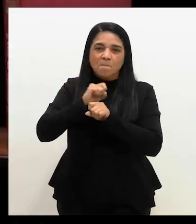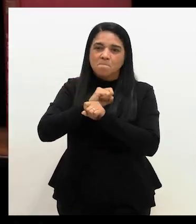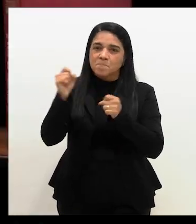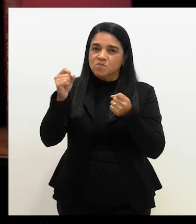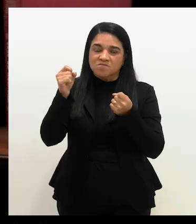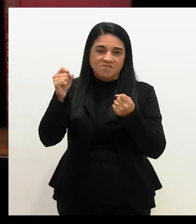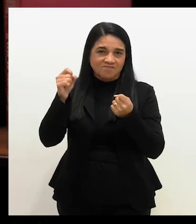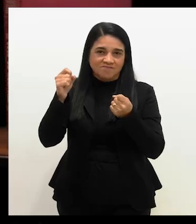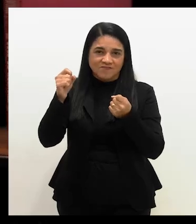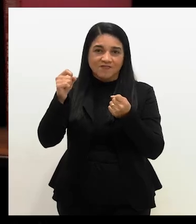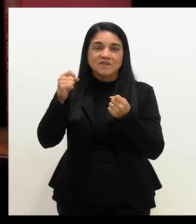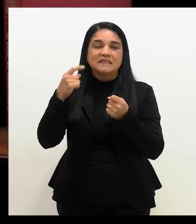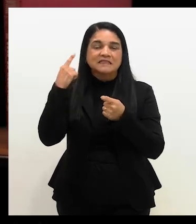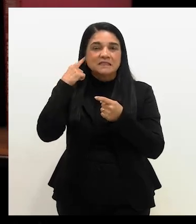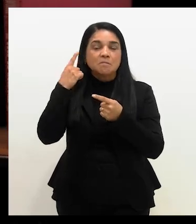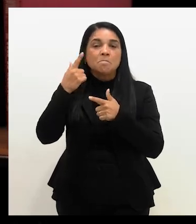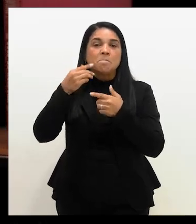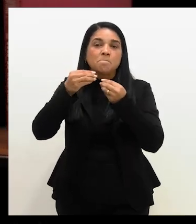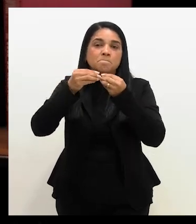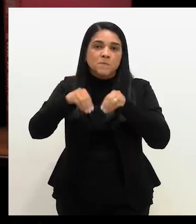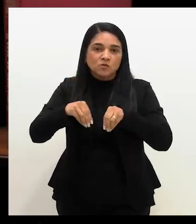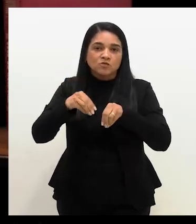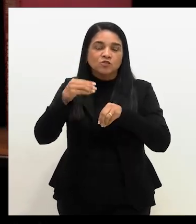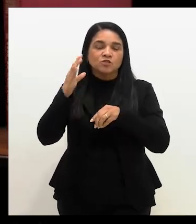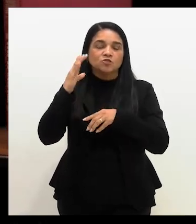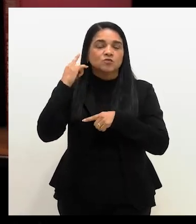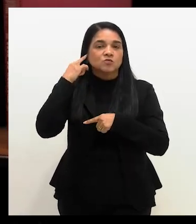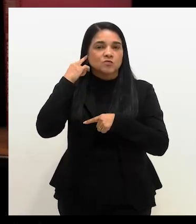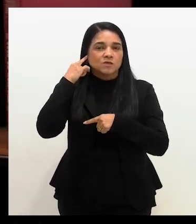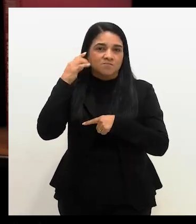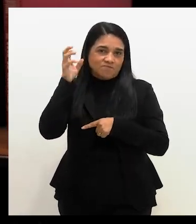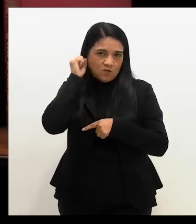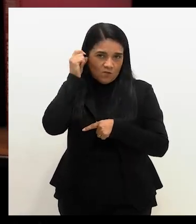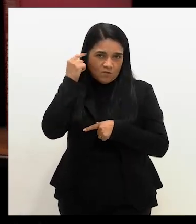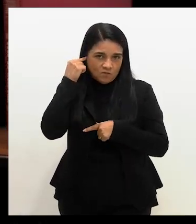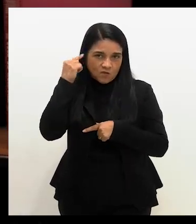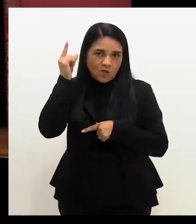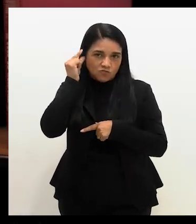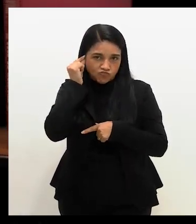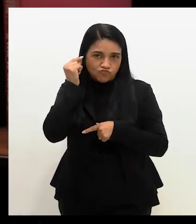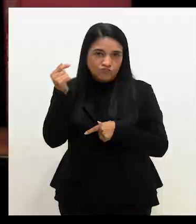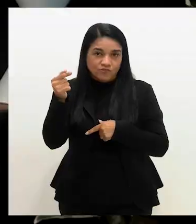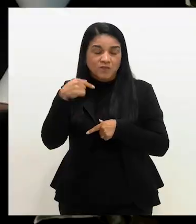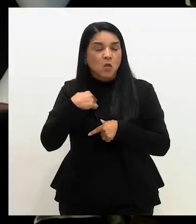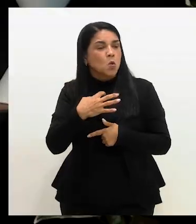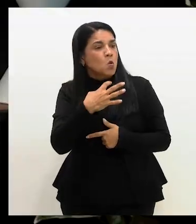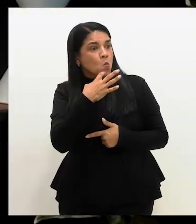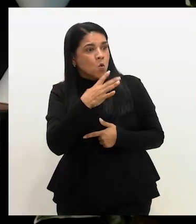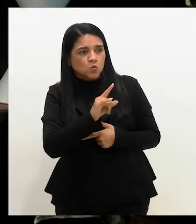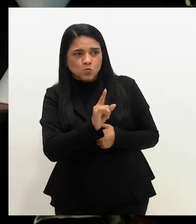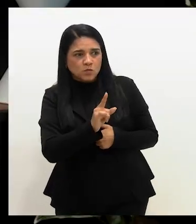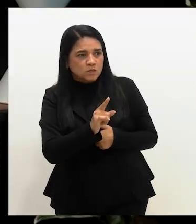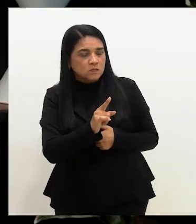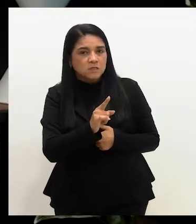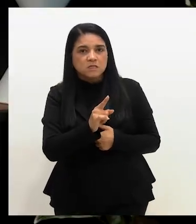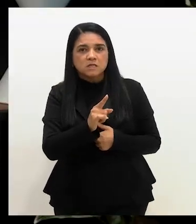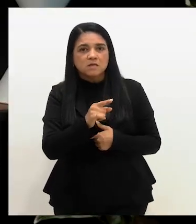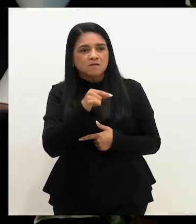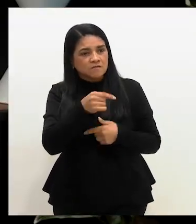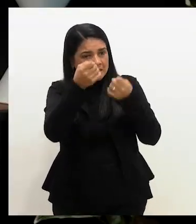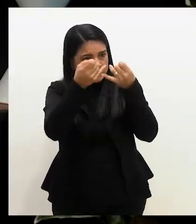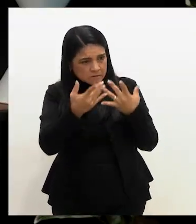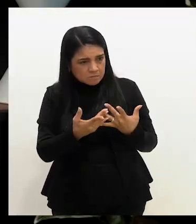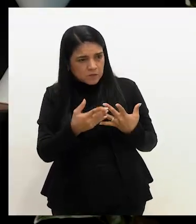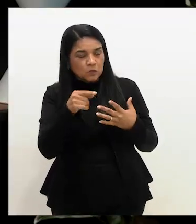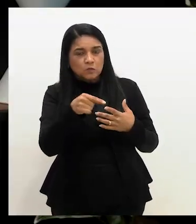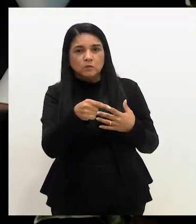funcionar. E a gente vai começar a ter lesão das células auditivas. Uau! Eu não conhecia esse mecanismo